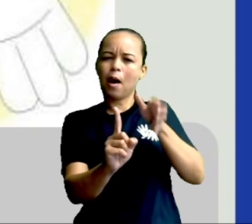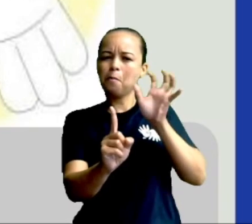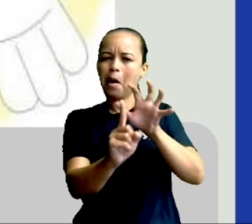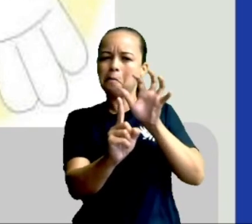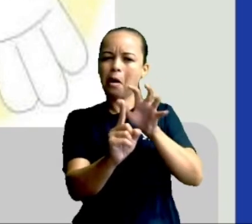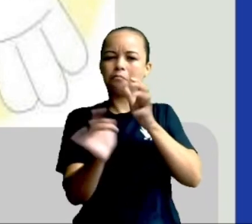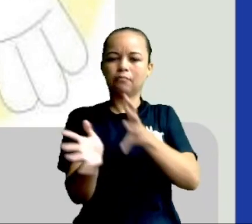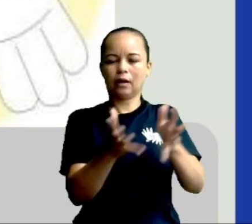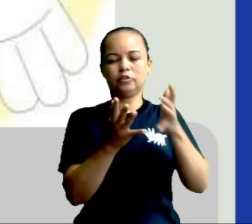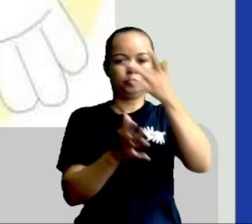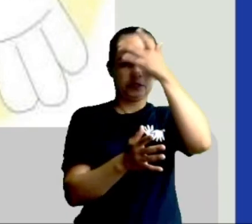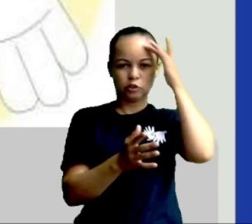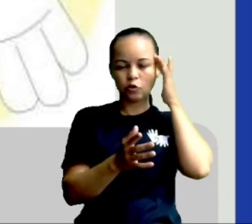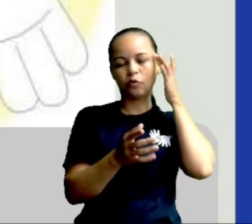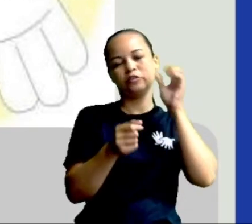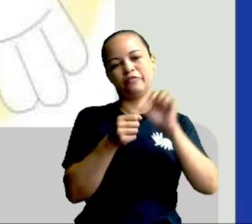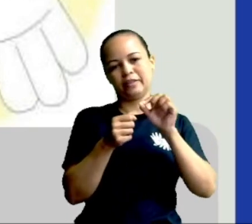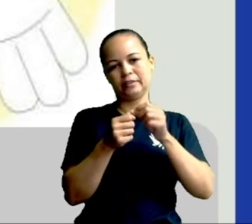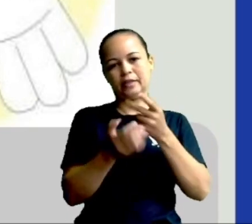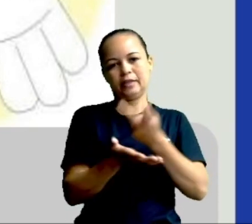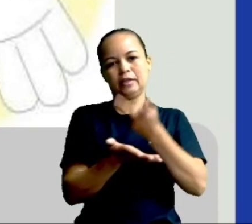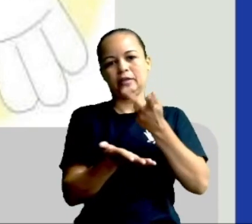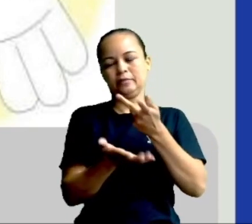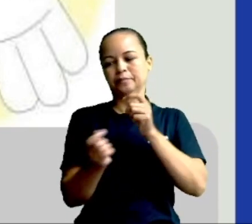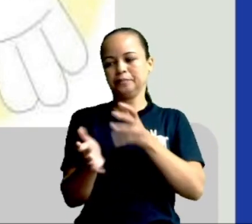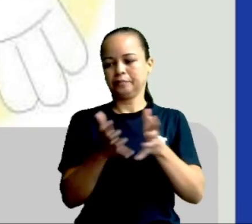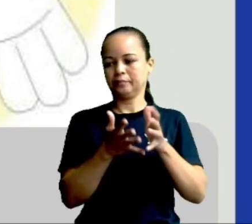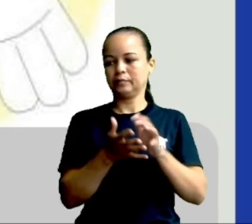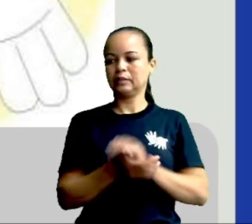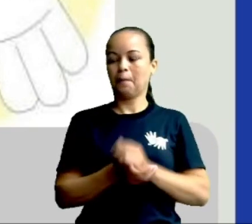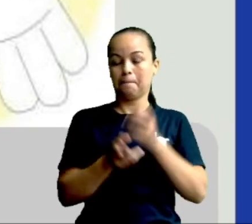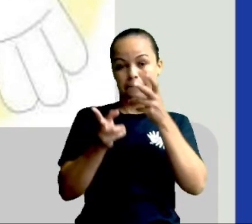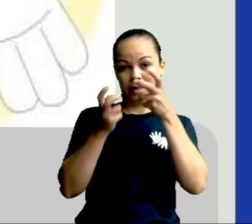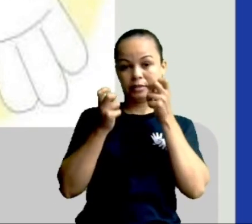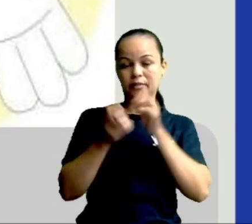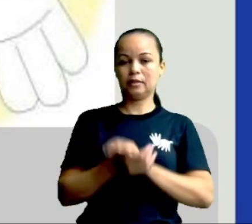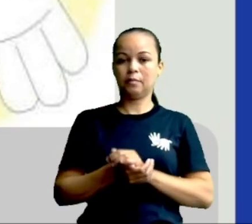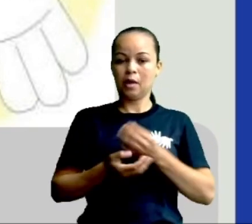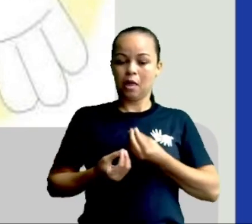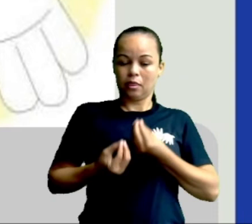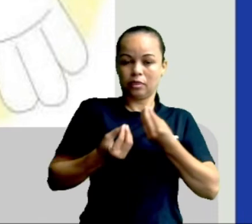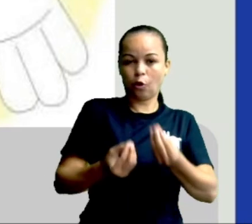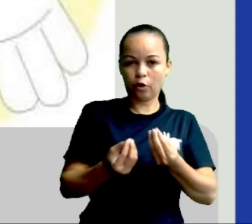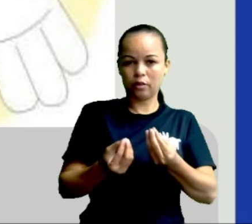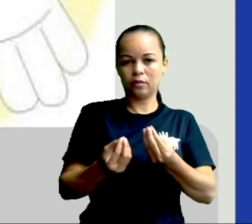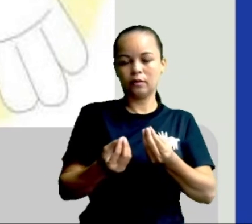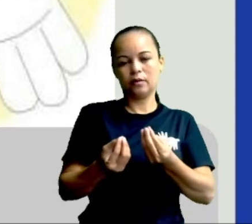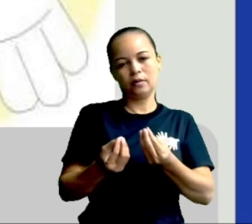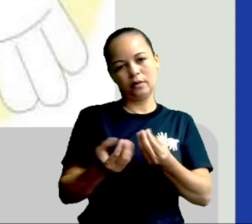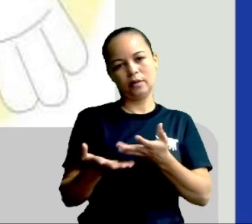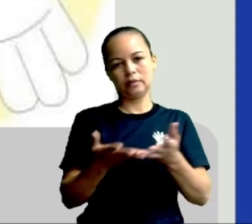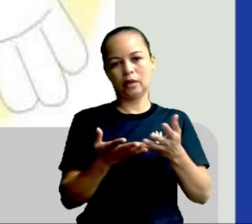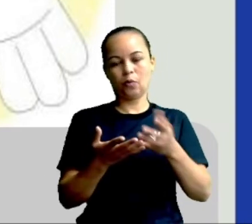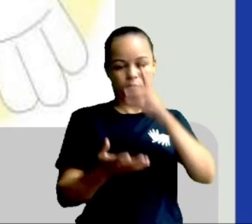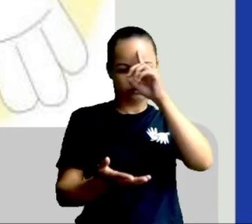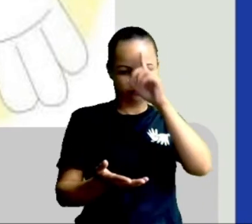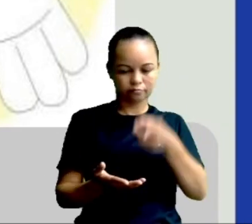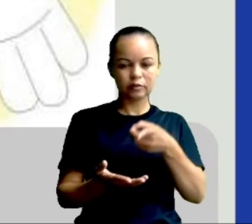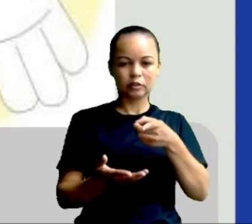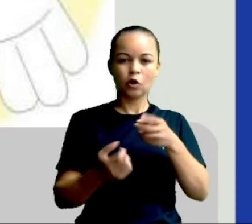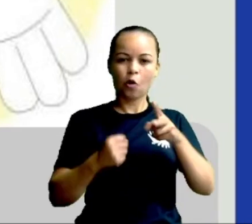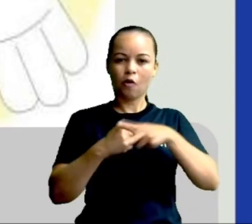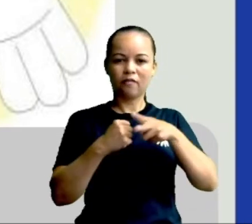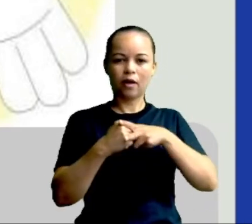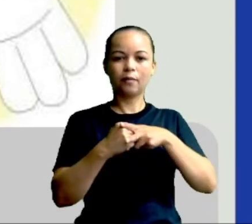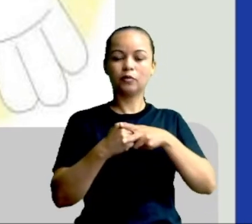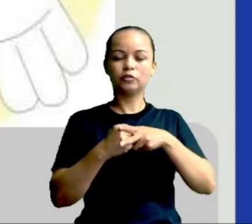a fazerem algo. Percebam aqui, doe. É o uso do verbo no imperativo, que são os verbos de ordem, com o